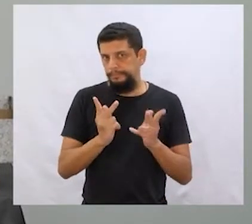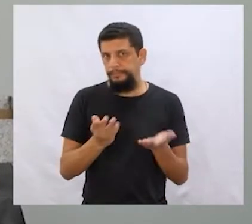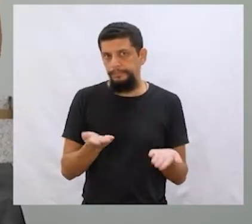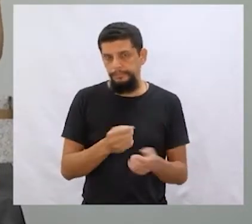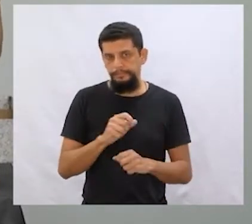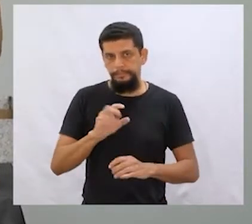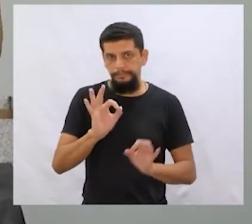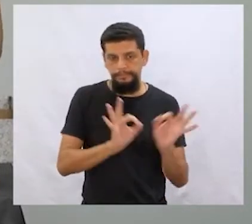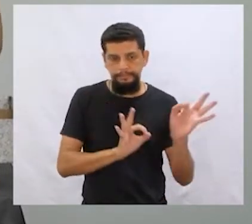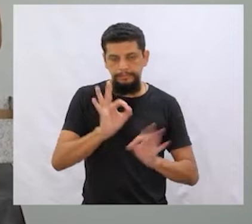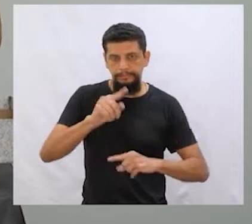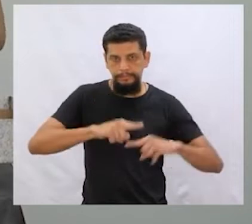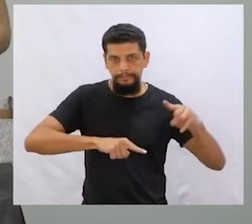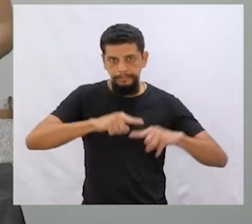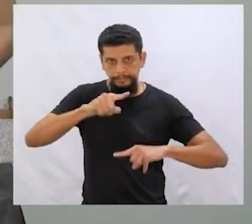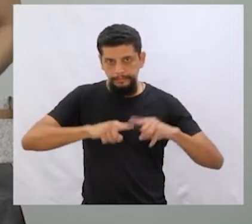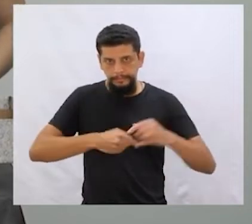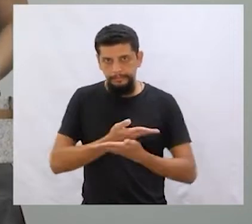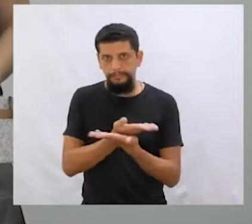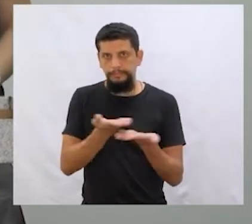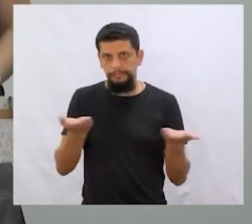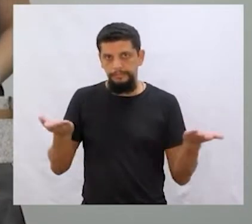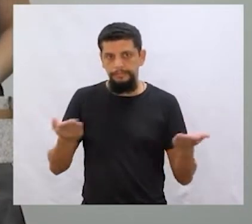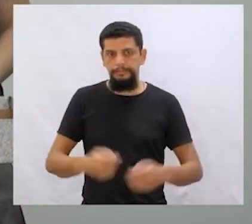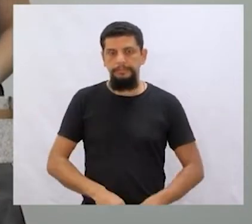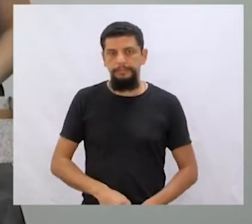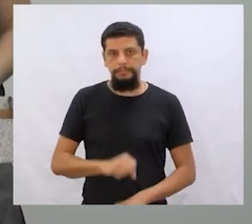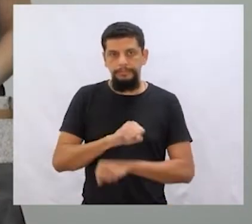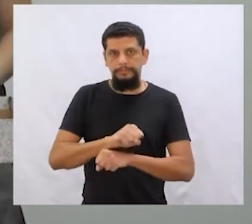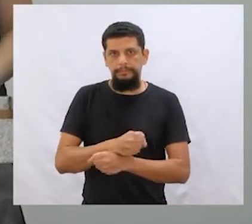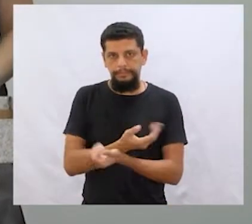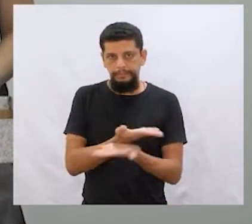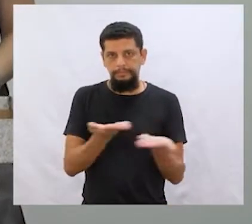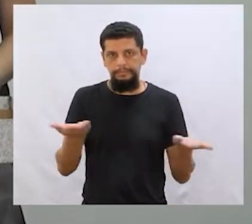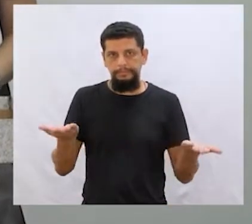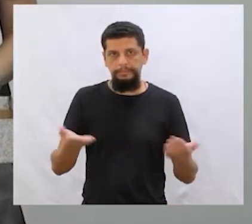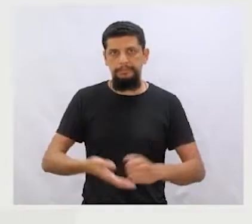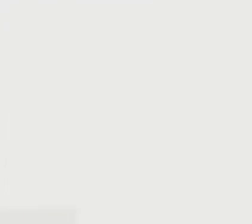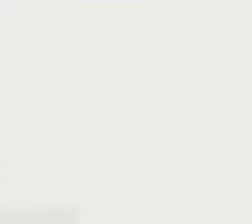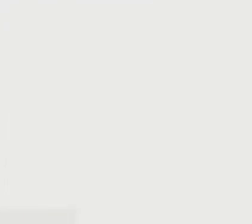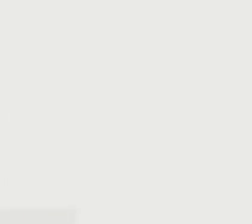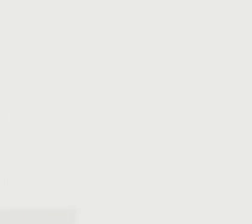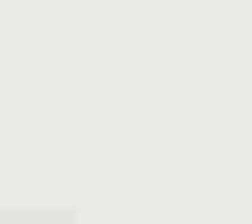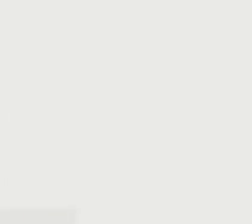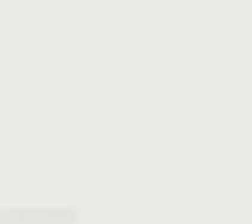Então, enquanto vocês organizam os materiais de vocês, nós aguardamos um minutinho.